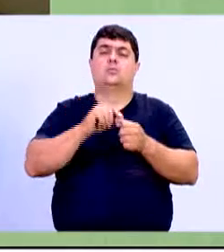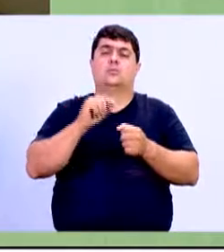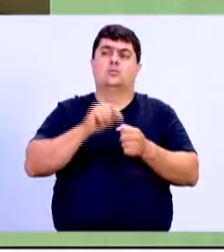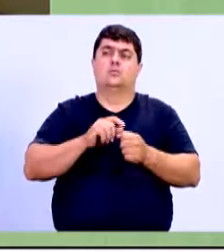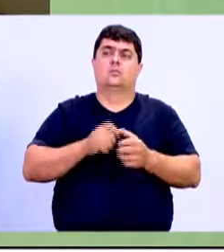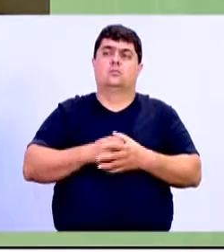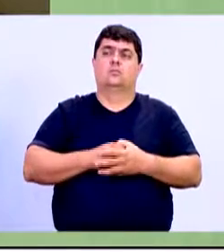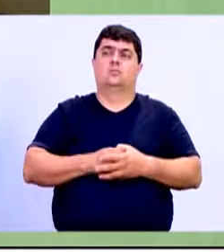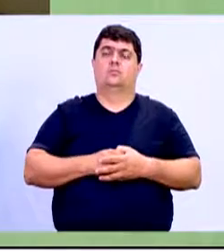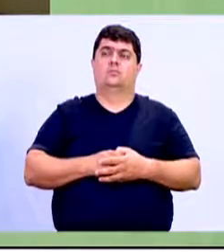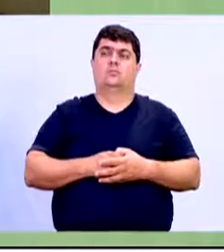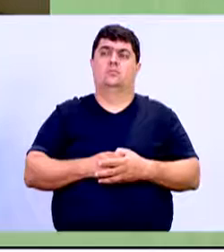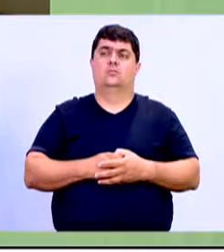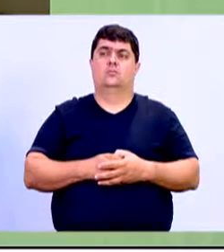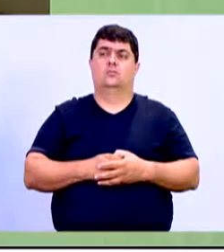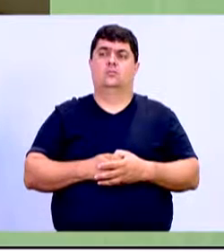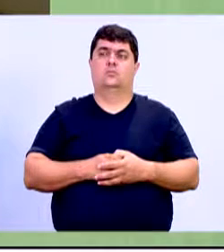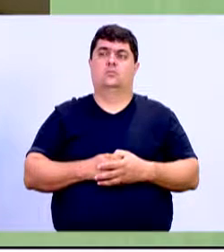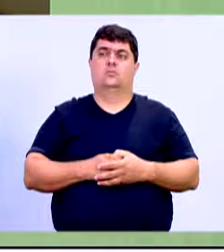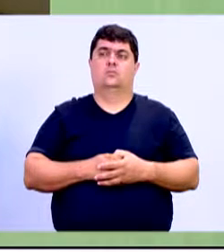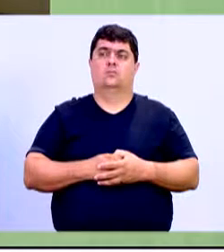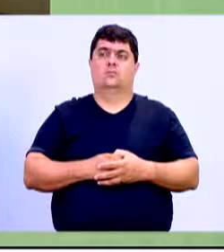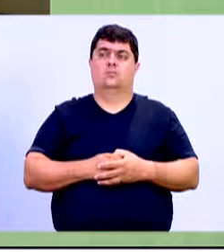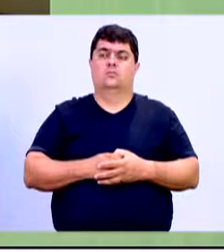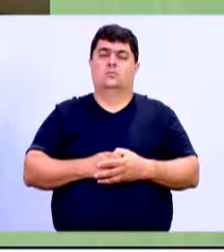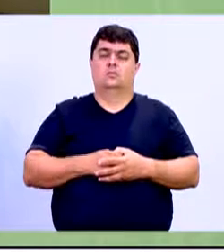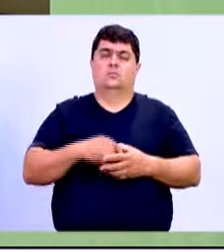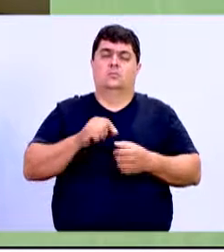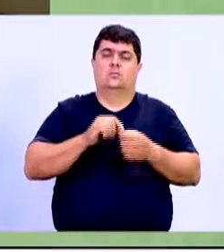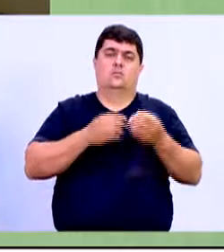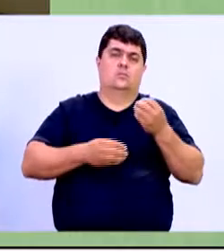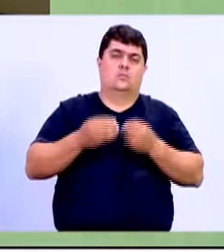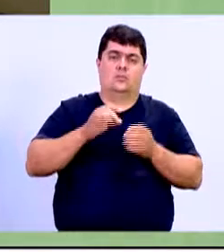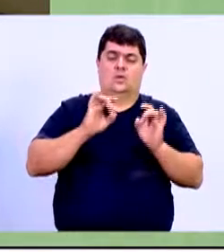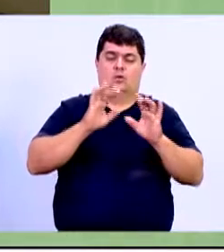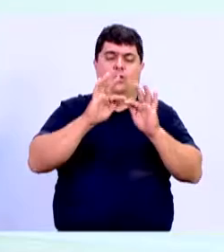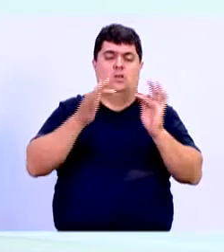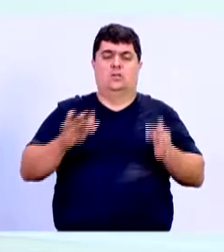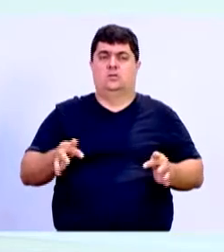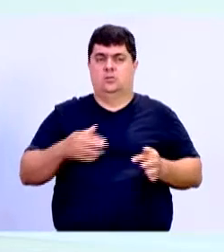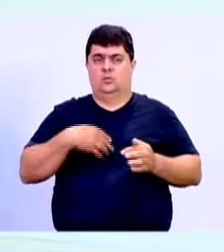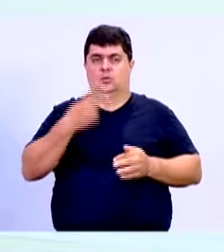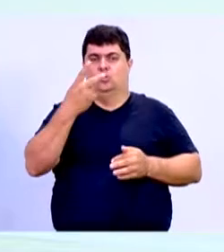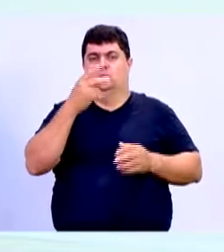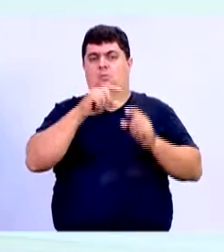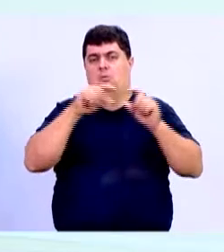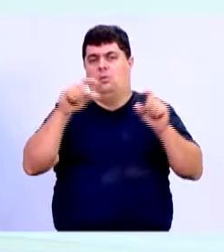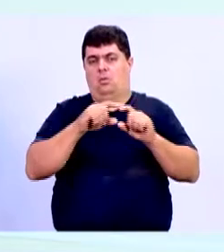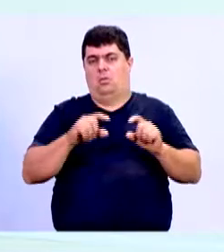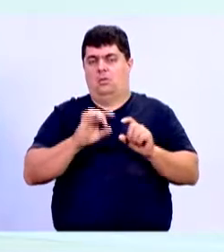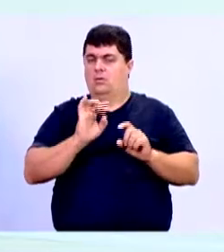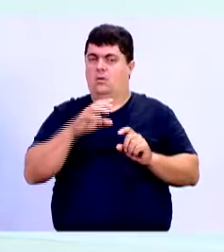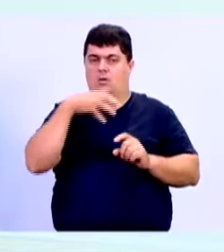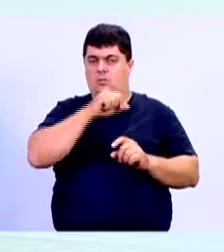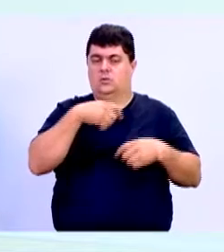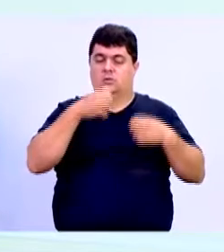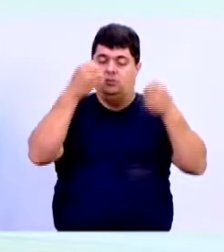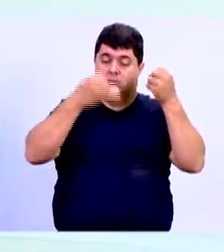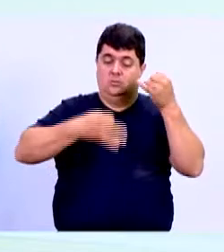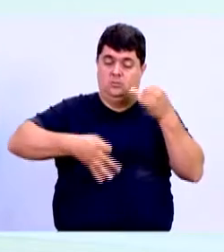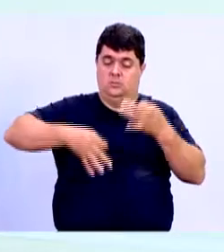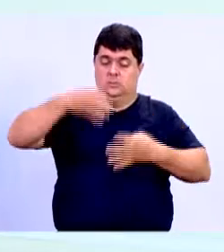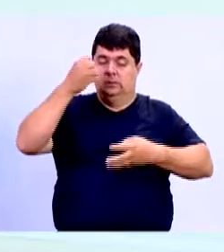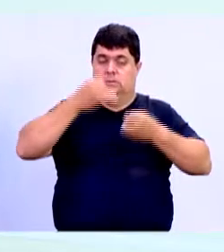foi, qual foi a ação que foi feita. Não é simplesmente botar lá duas frasezinhas, duas palavrinhas. Ele tem que